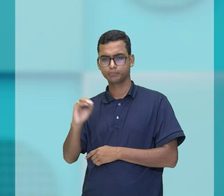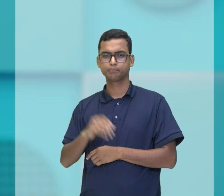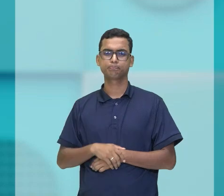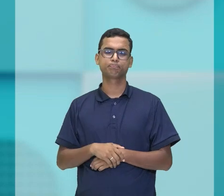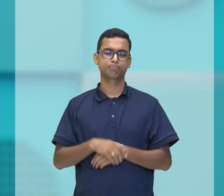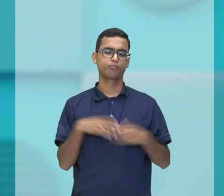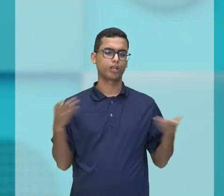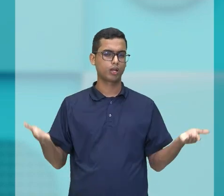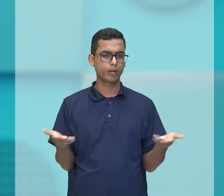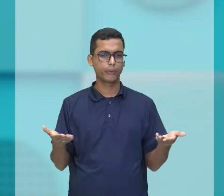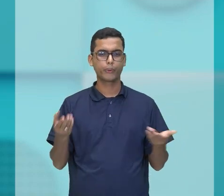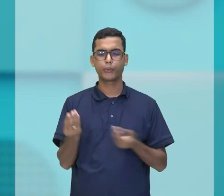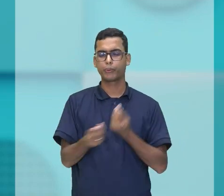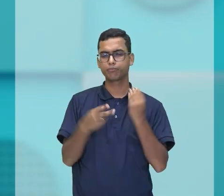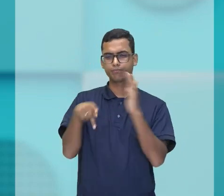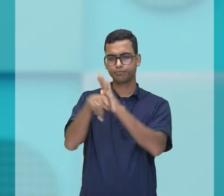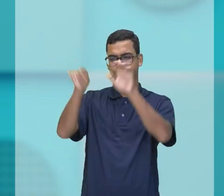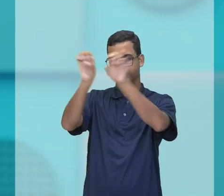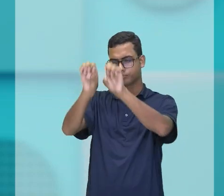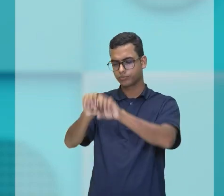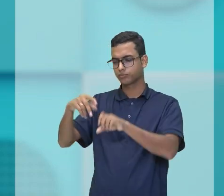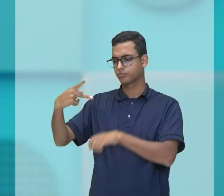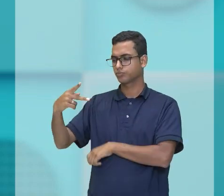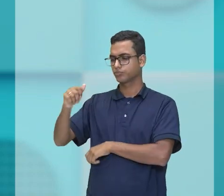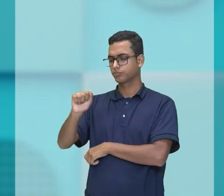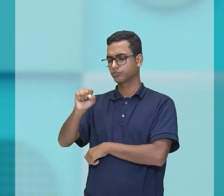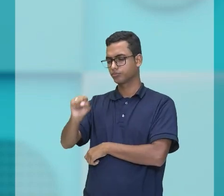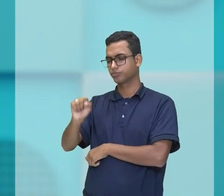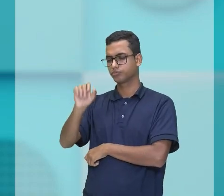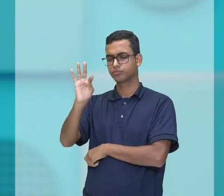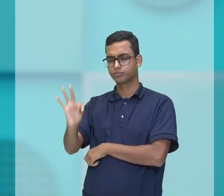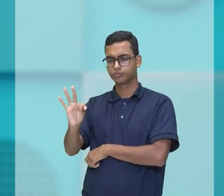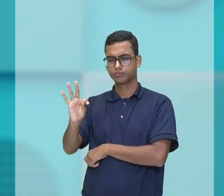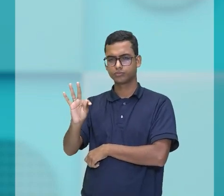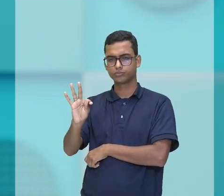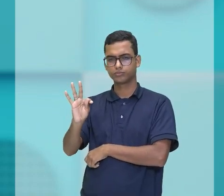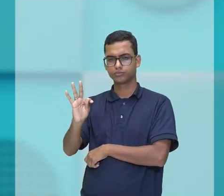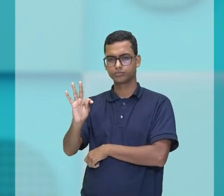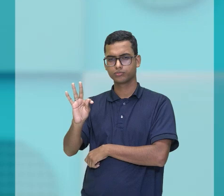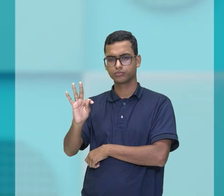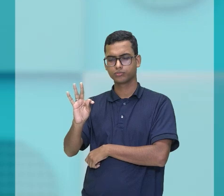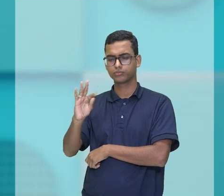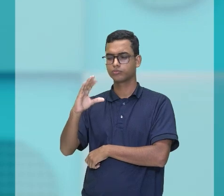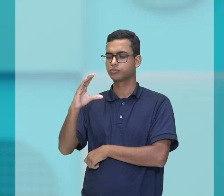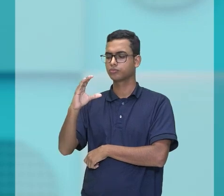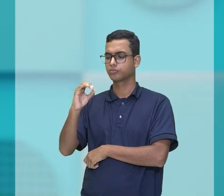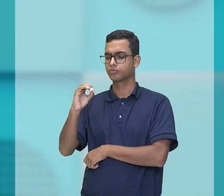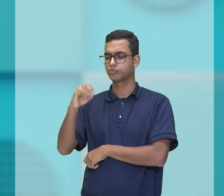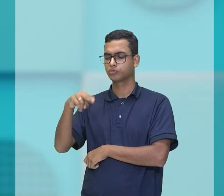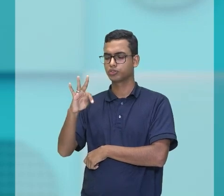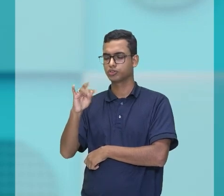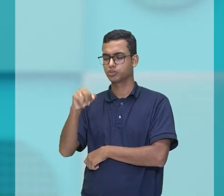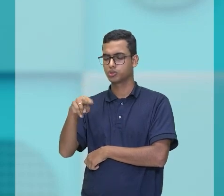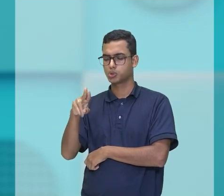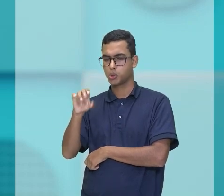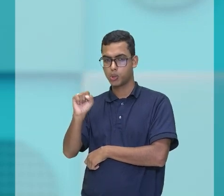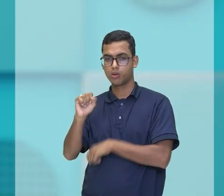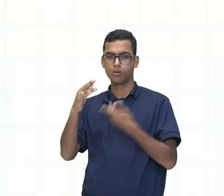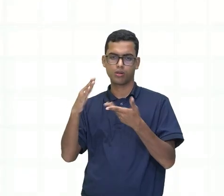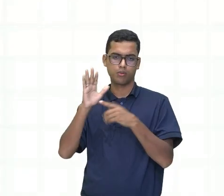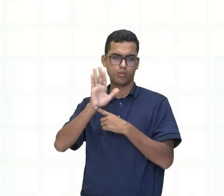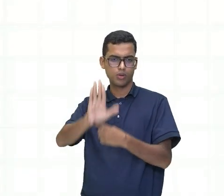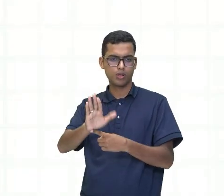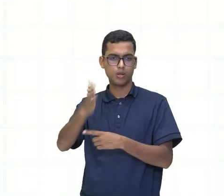past continuous, que algumas frases recebem alguns elementos, né, para indicar o passado.